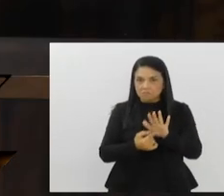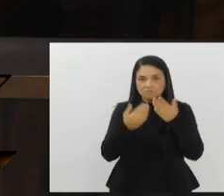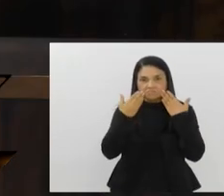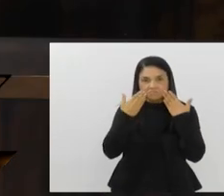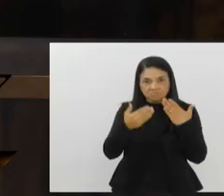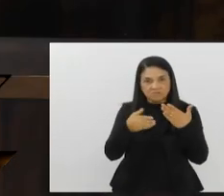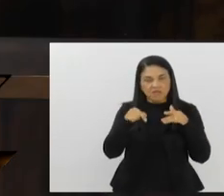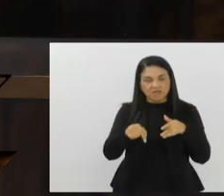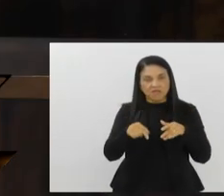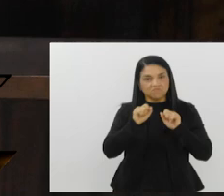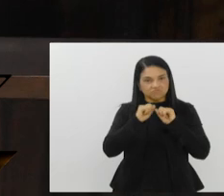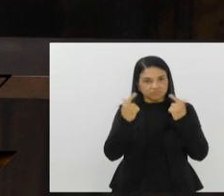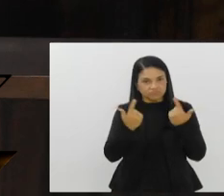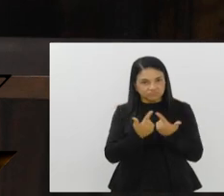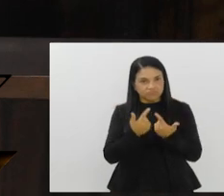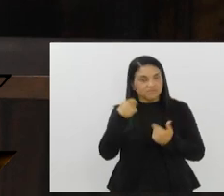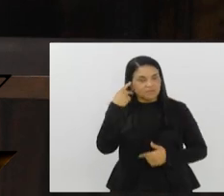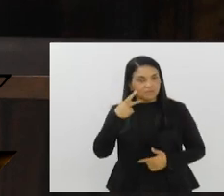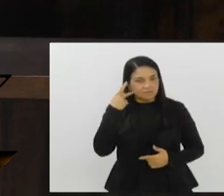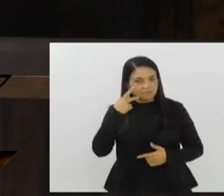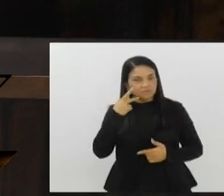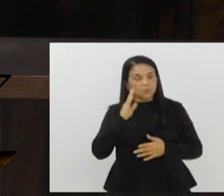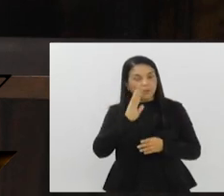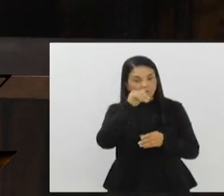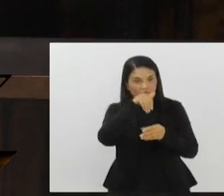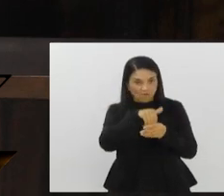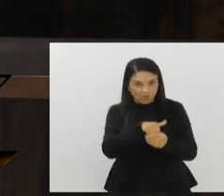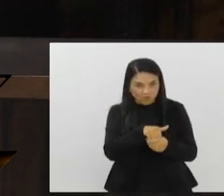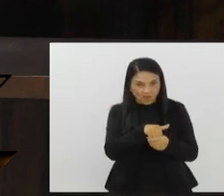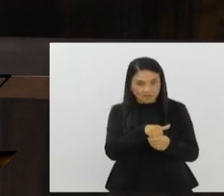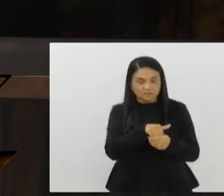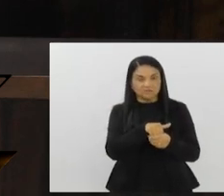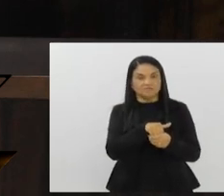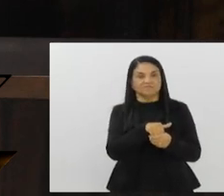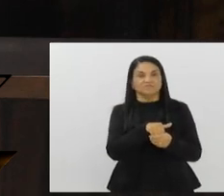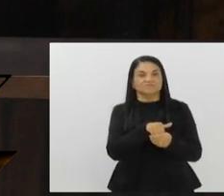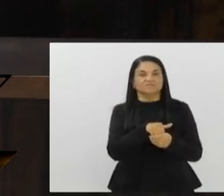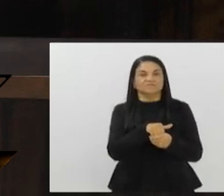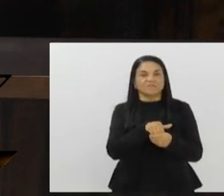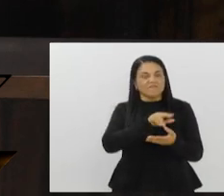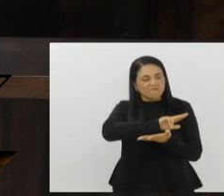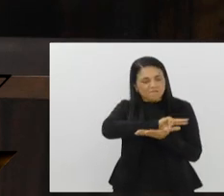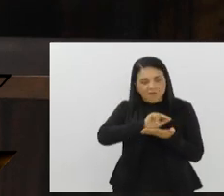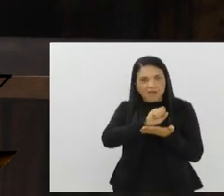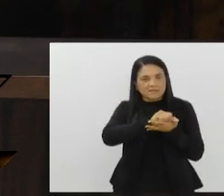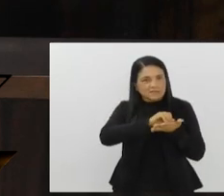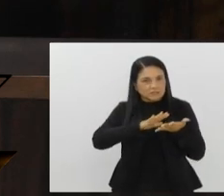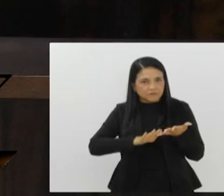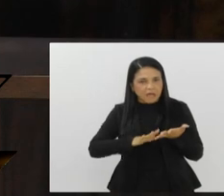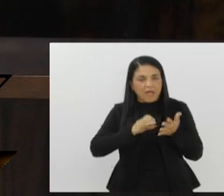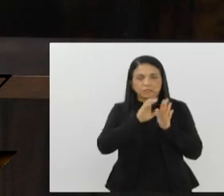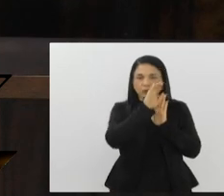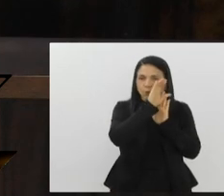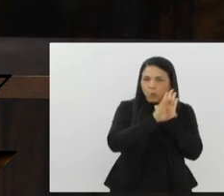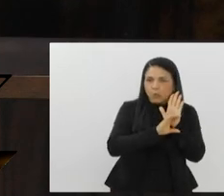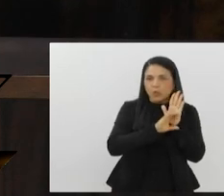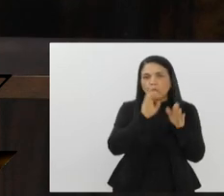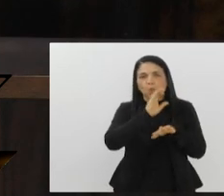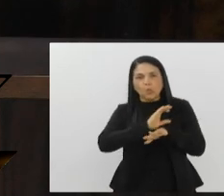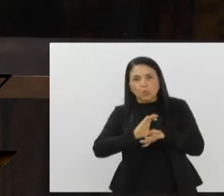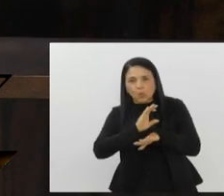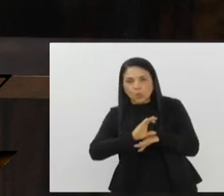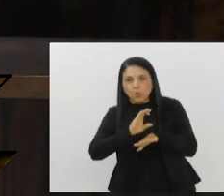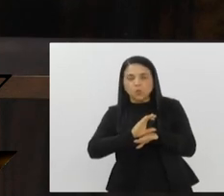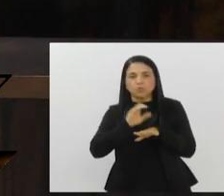Parlamento e votado depois por unanimidade eh Entre várias atividades o currículo os cursos as